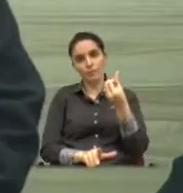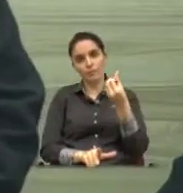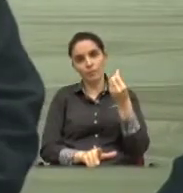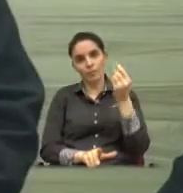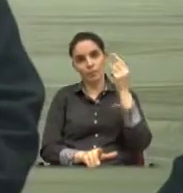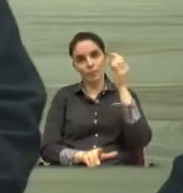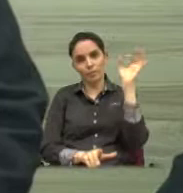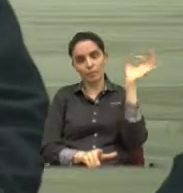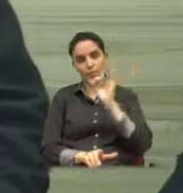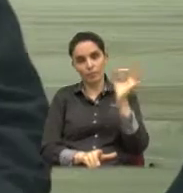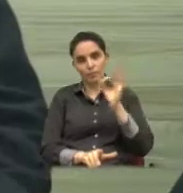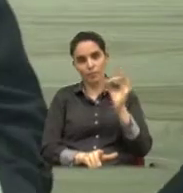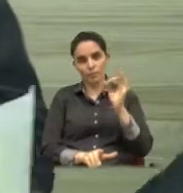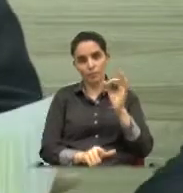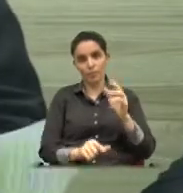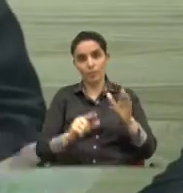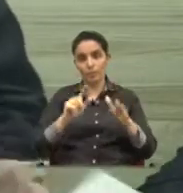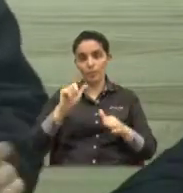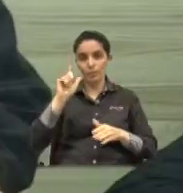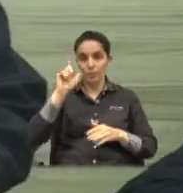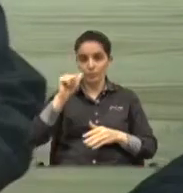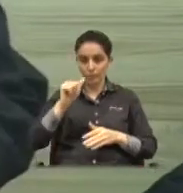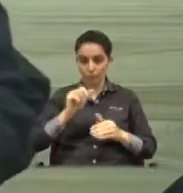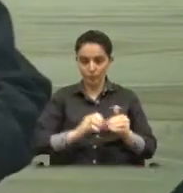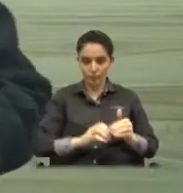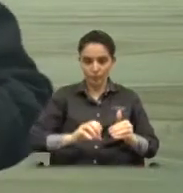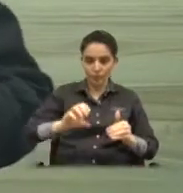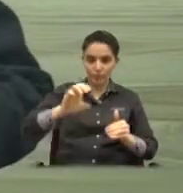o sudeste, com 31%.